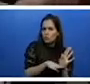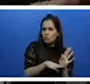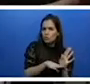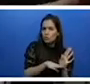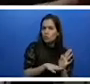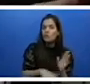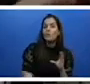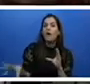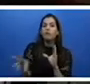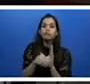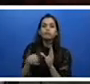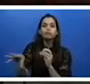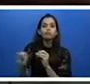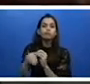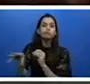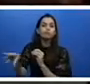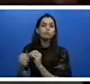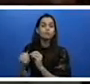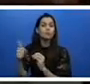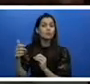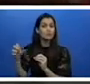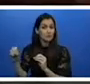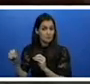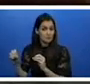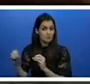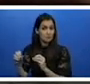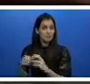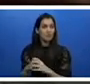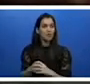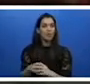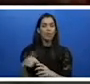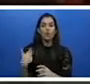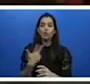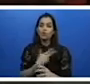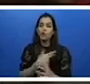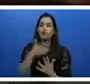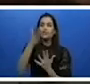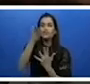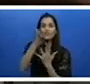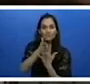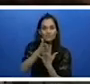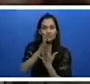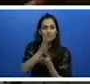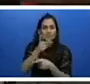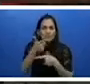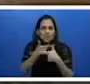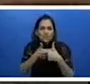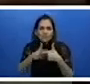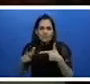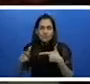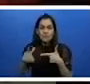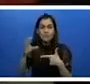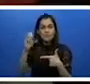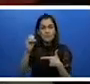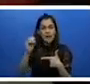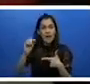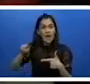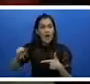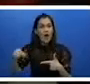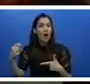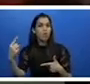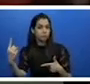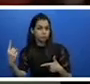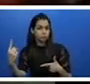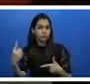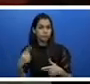decimais na reta numérica. Isso é possível quando se divide um intervalo de 0 a 1 em 10 partes. Pessoal, eu quero que